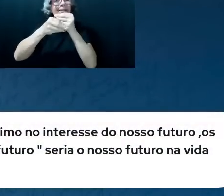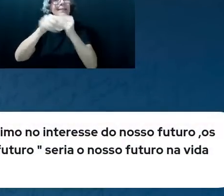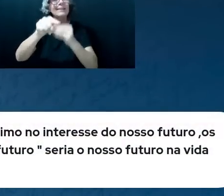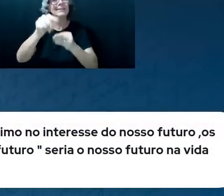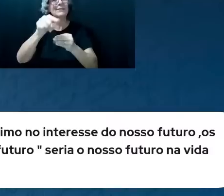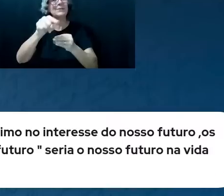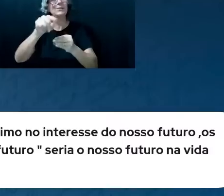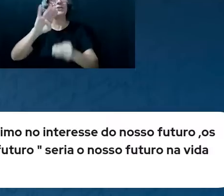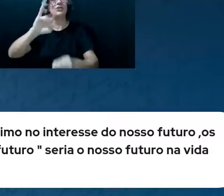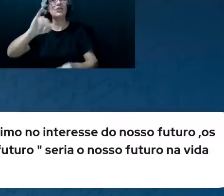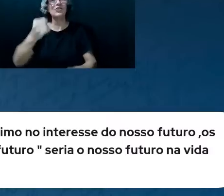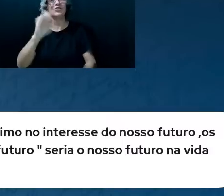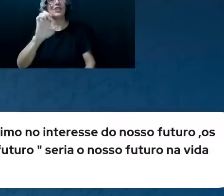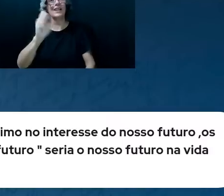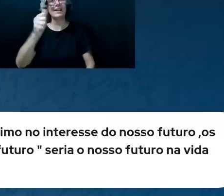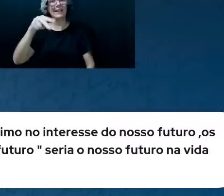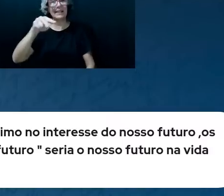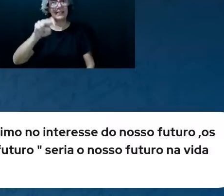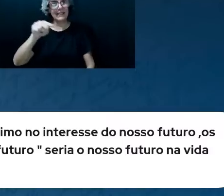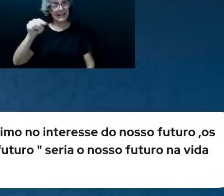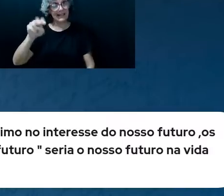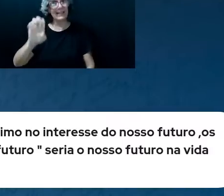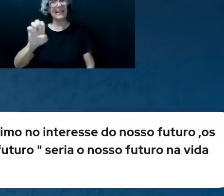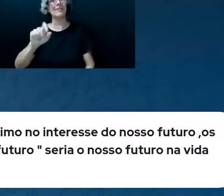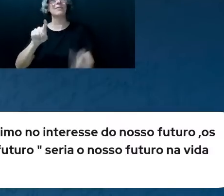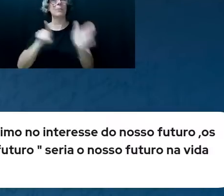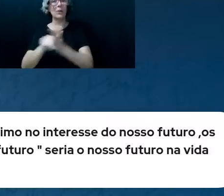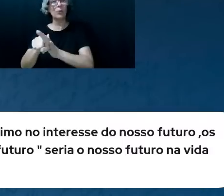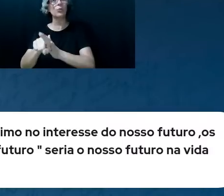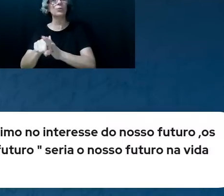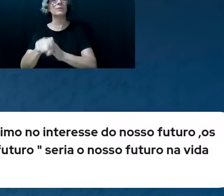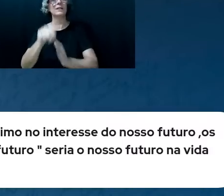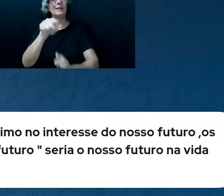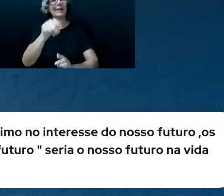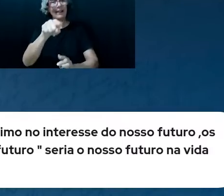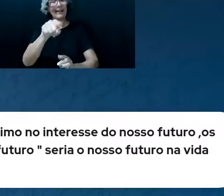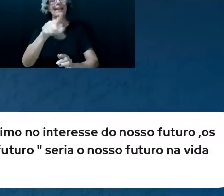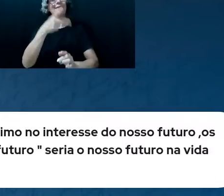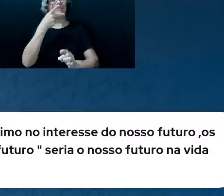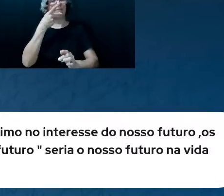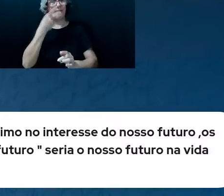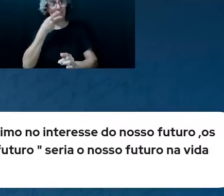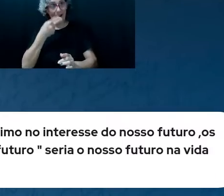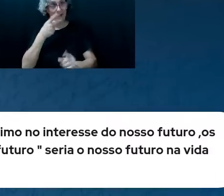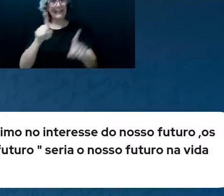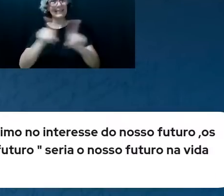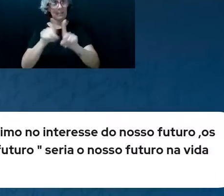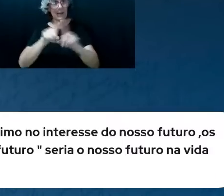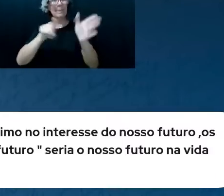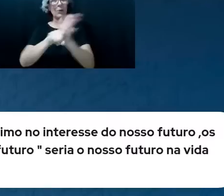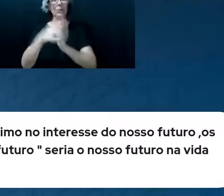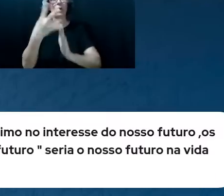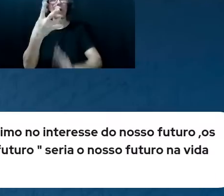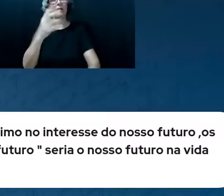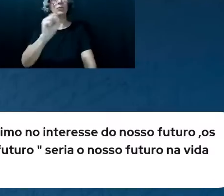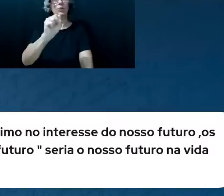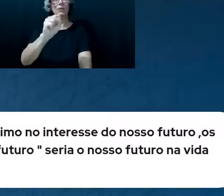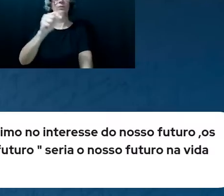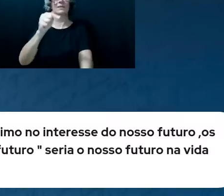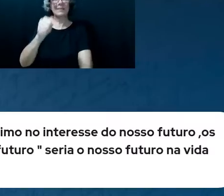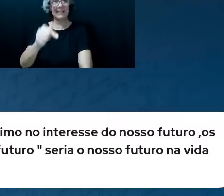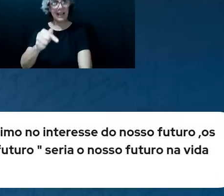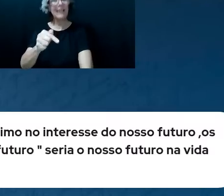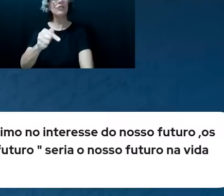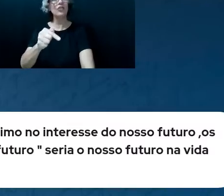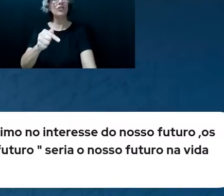um trecho, né, da elucidação. Ela cita, aspas, então, ao passo que os bons nos levantam um